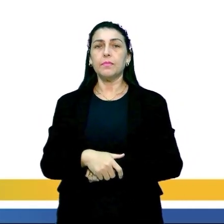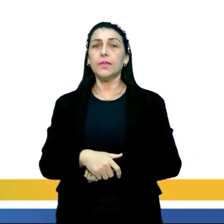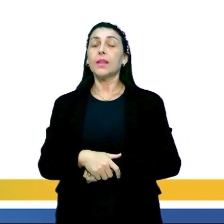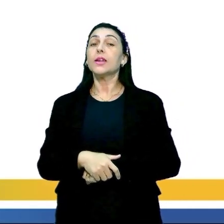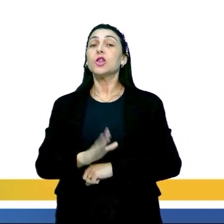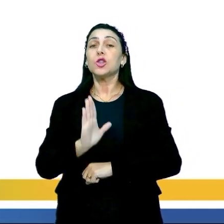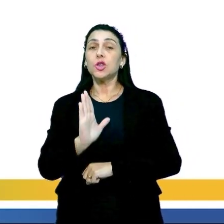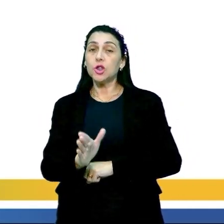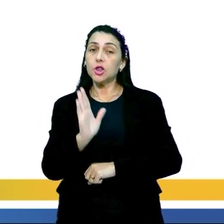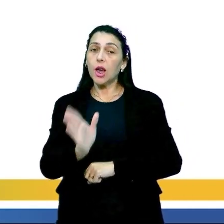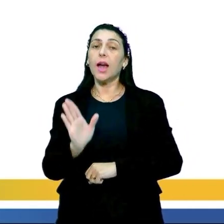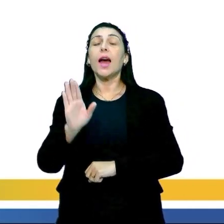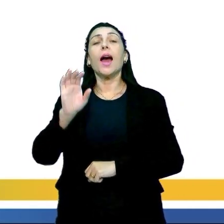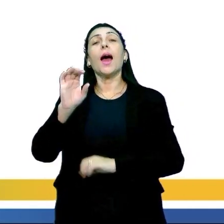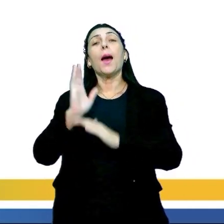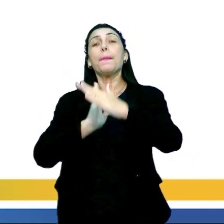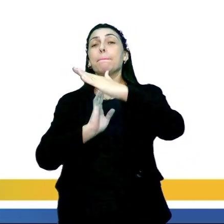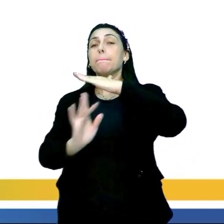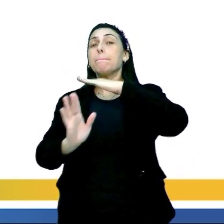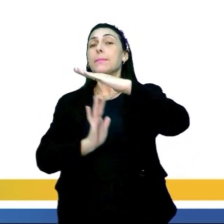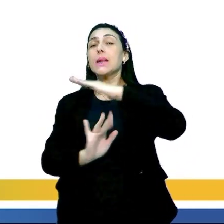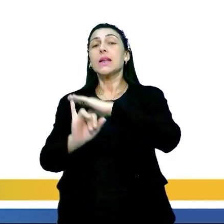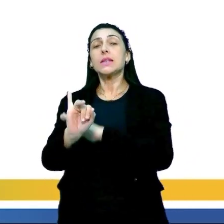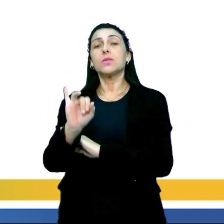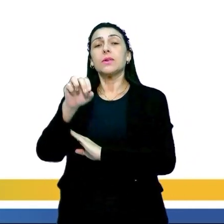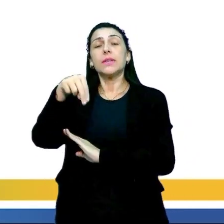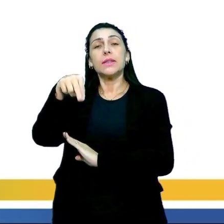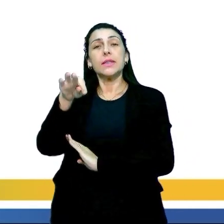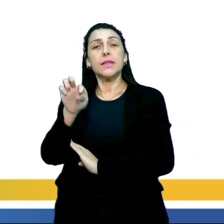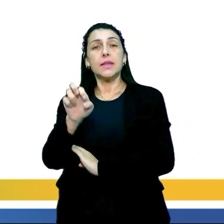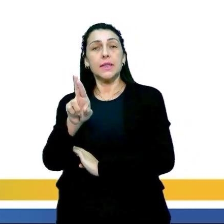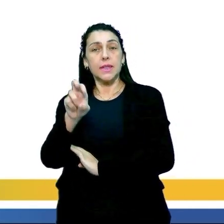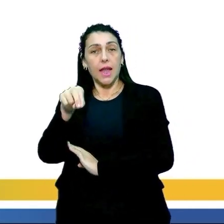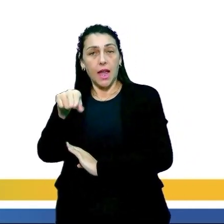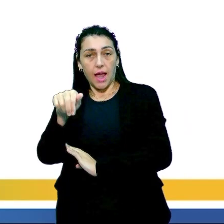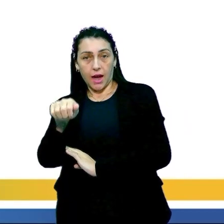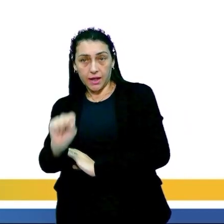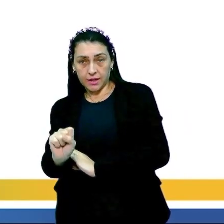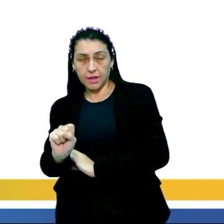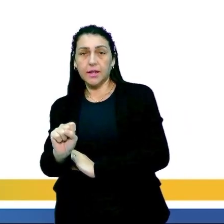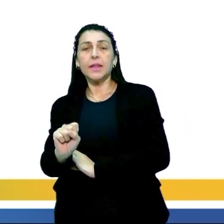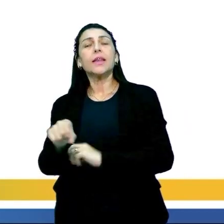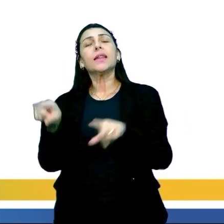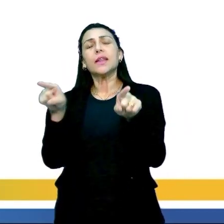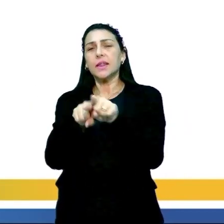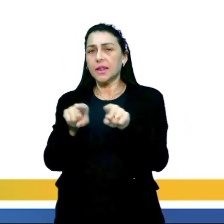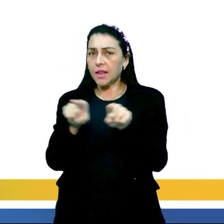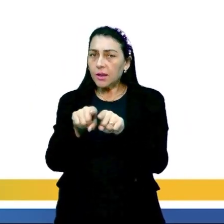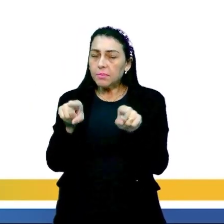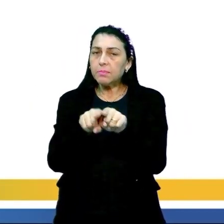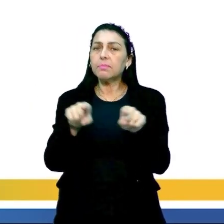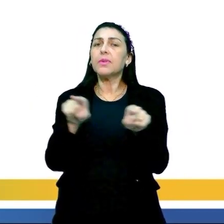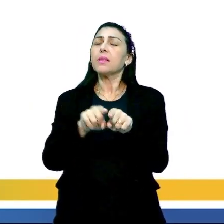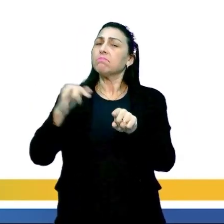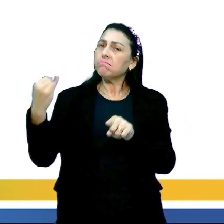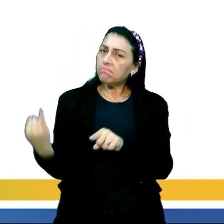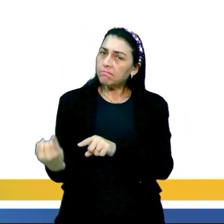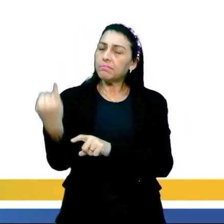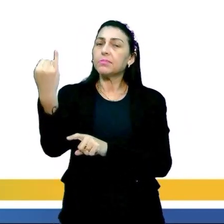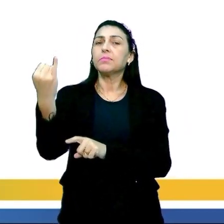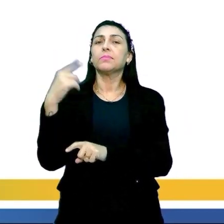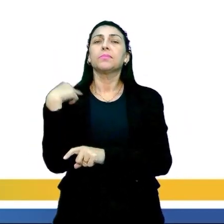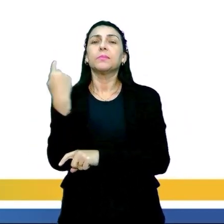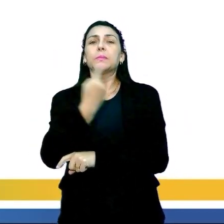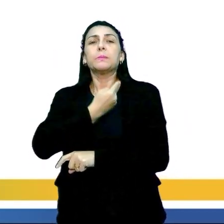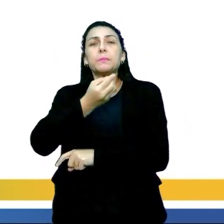Aí a gente já passa para as migrações internas, que também são bastante importantes a